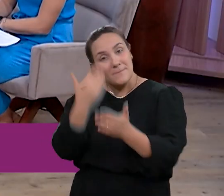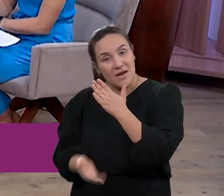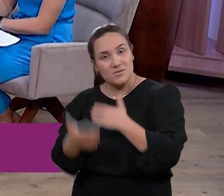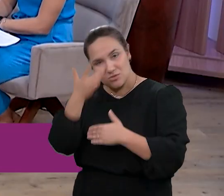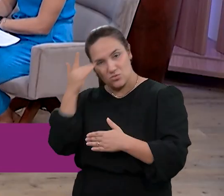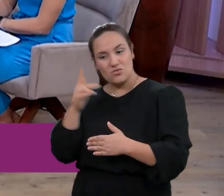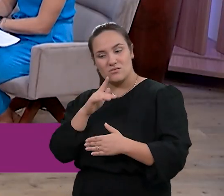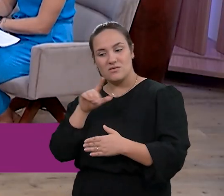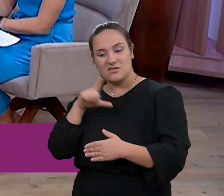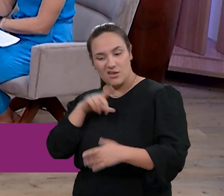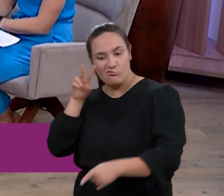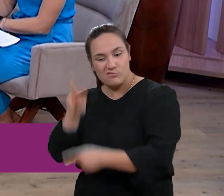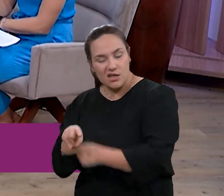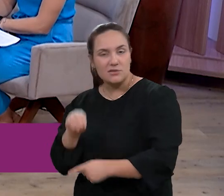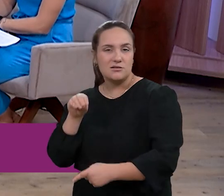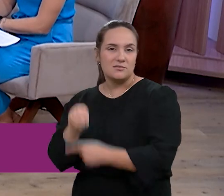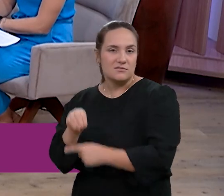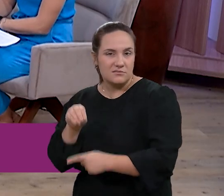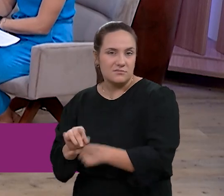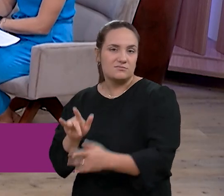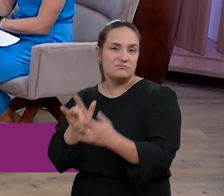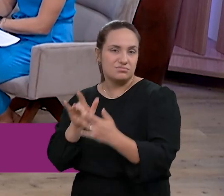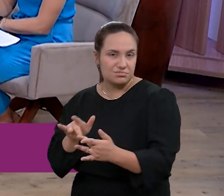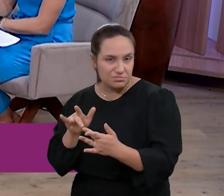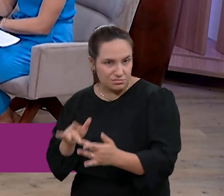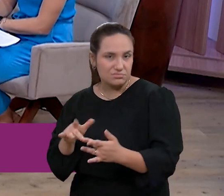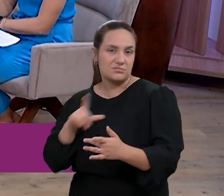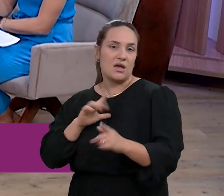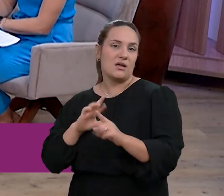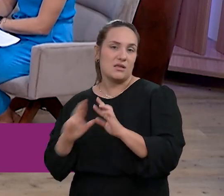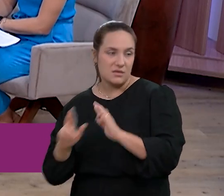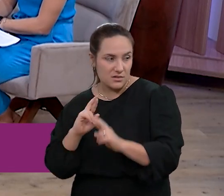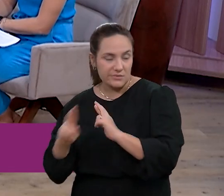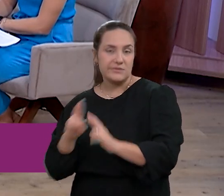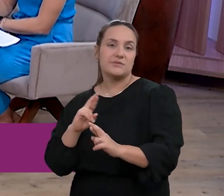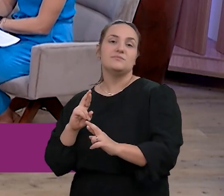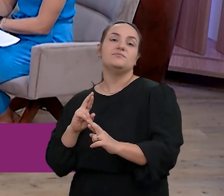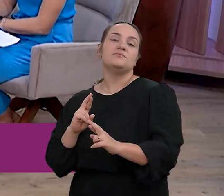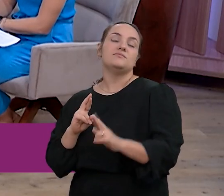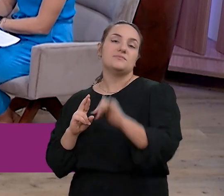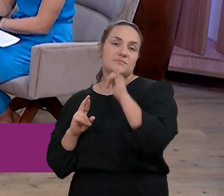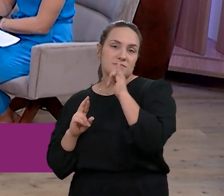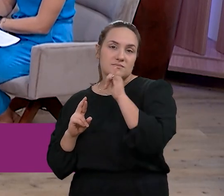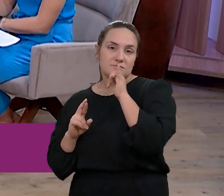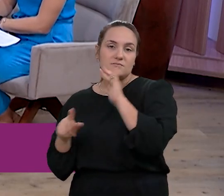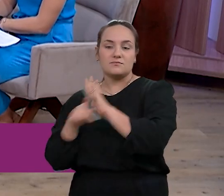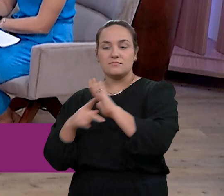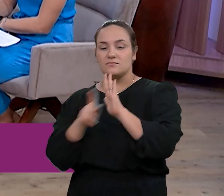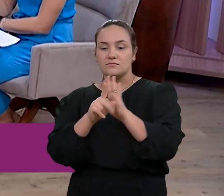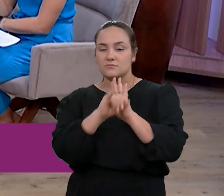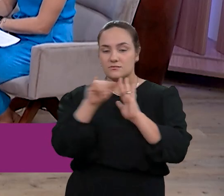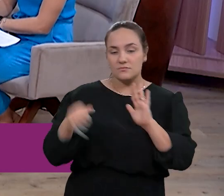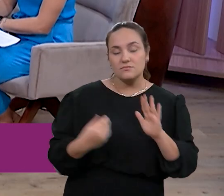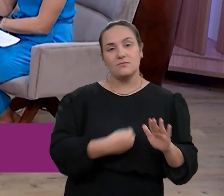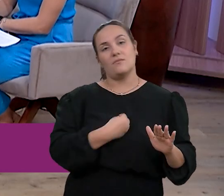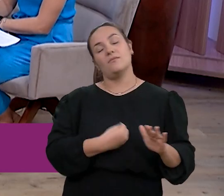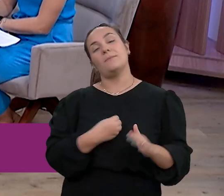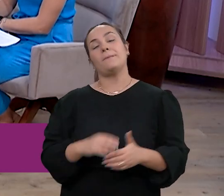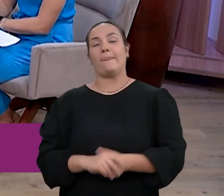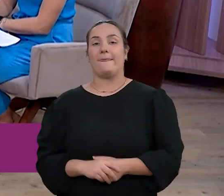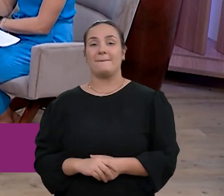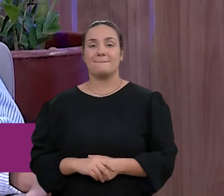cuidador com quem ela tem vínculos com quem ela tem uma relação inclusive projetiva no sentido de projeto de mundo projeto de